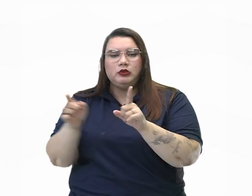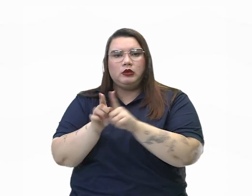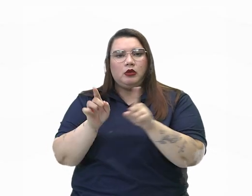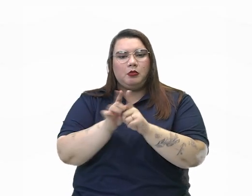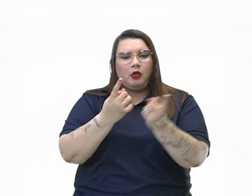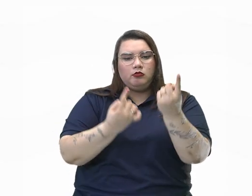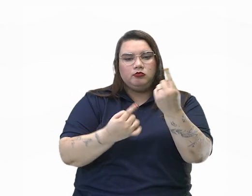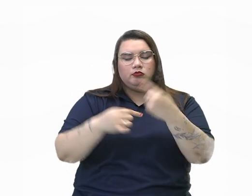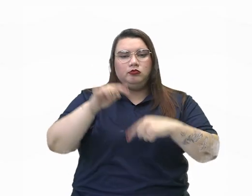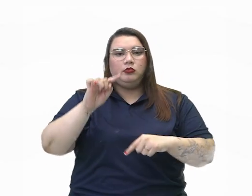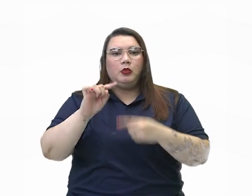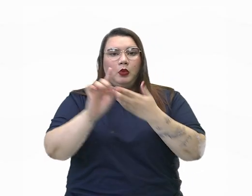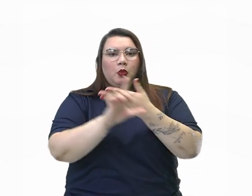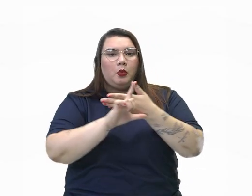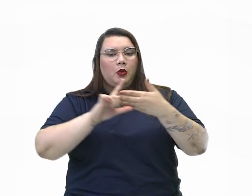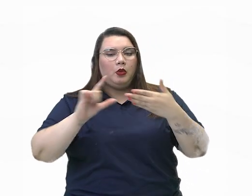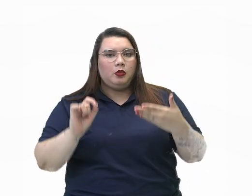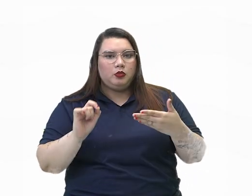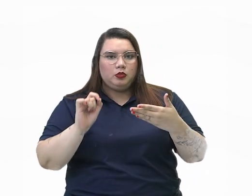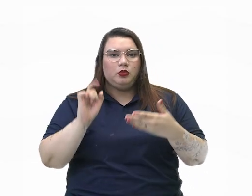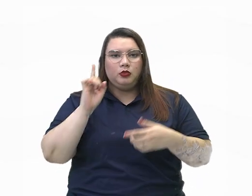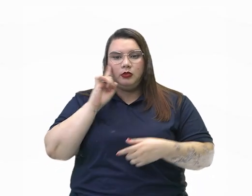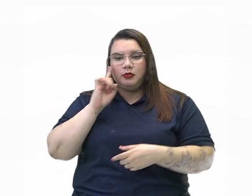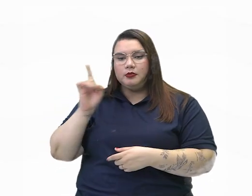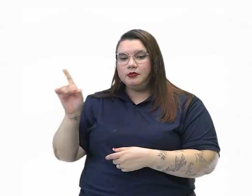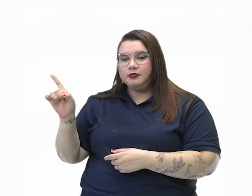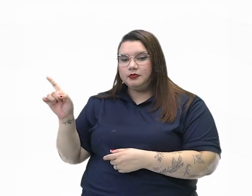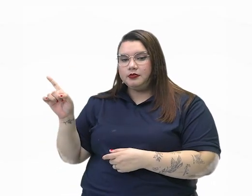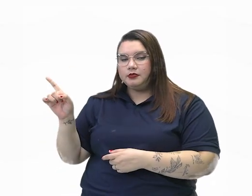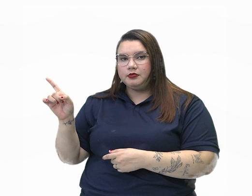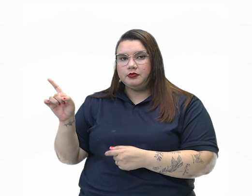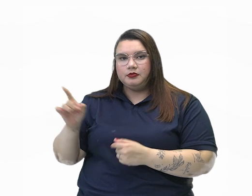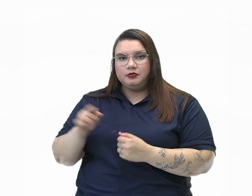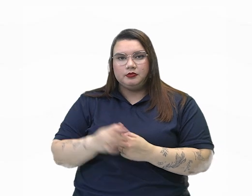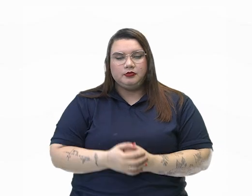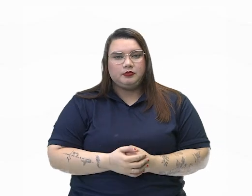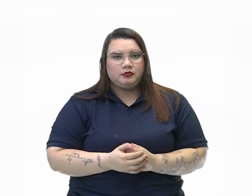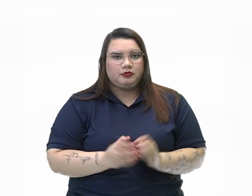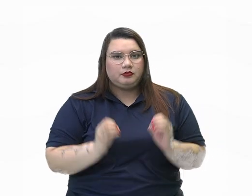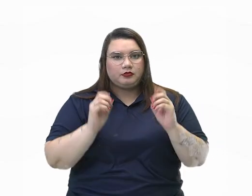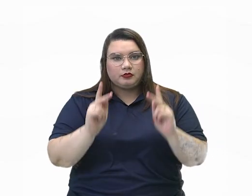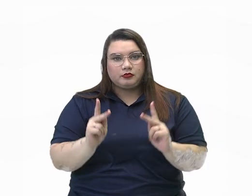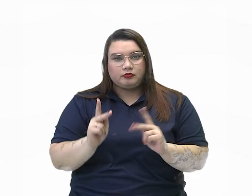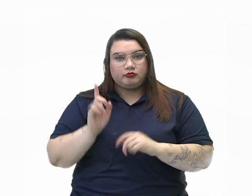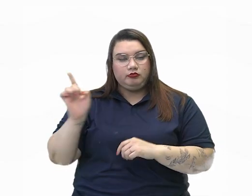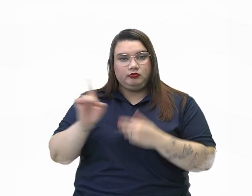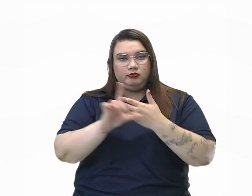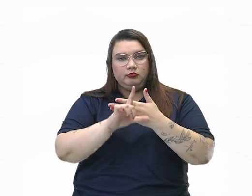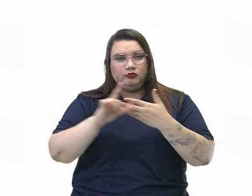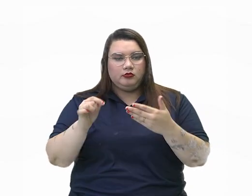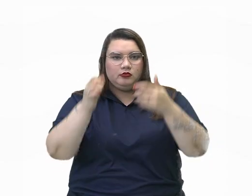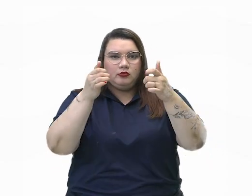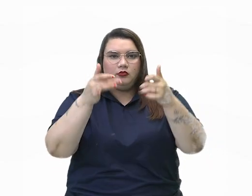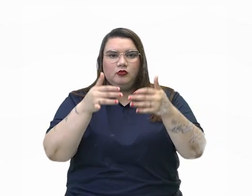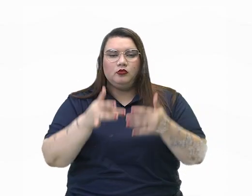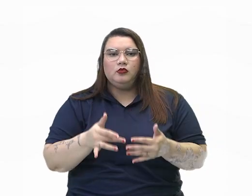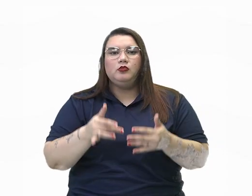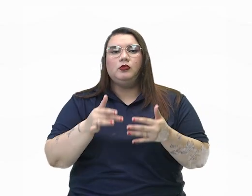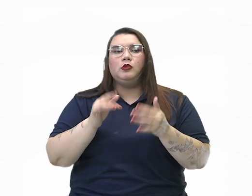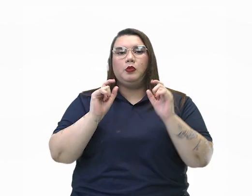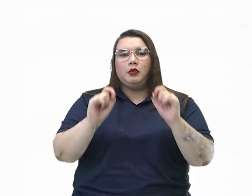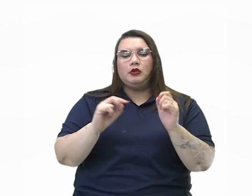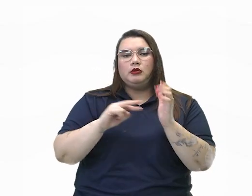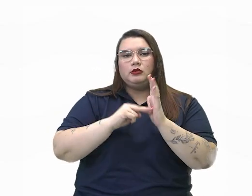a coevolução. E o pesquisador, o cientista, é Boff, 2012. Então, foi ele que deu essa ideia,